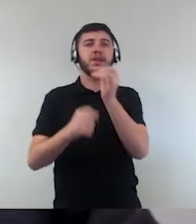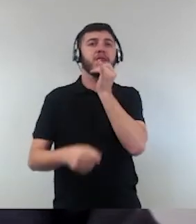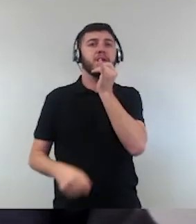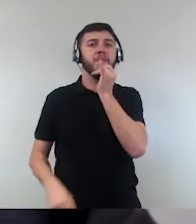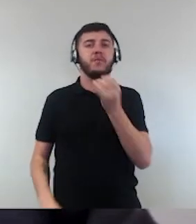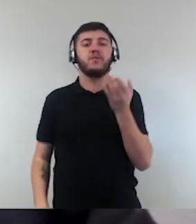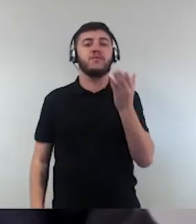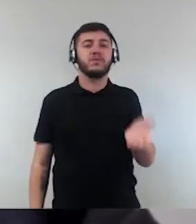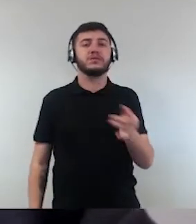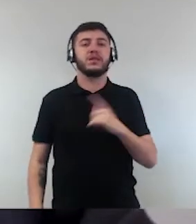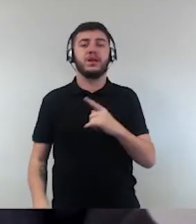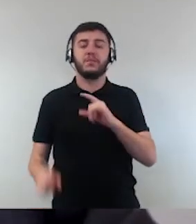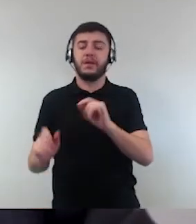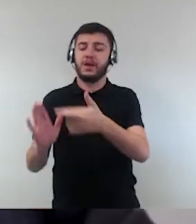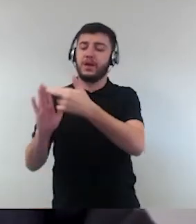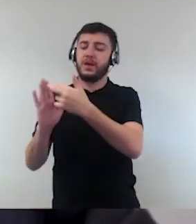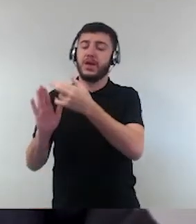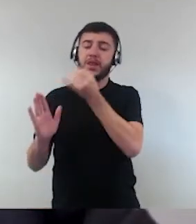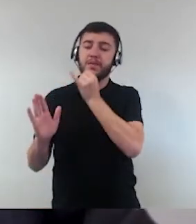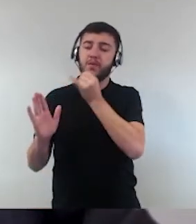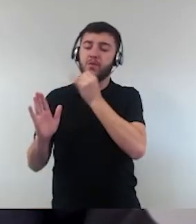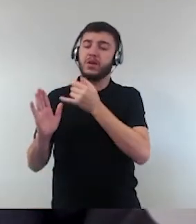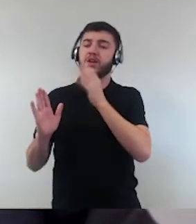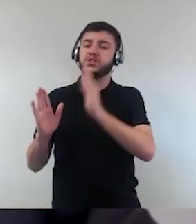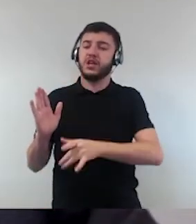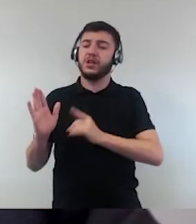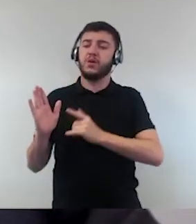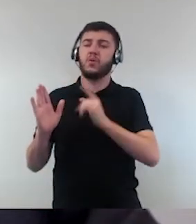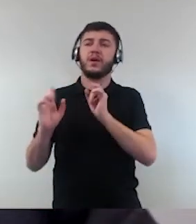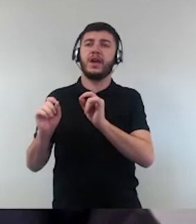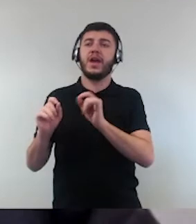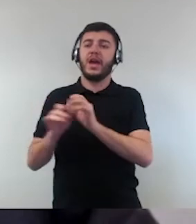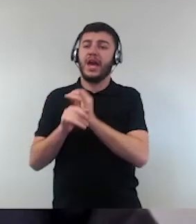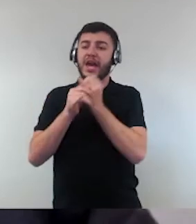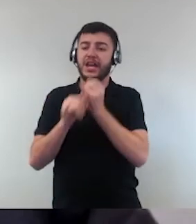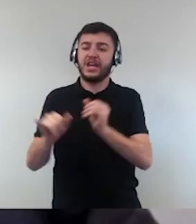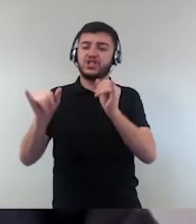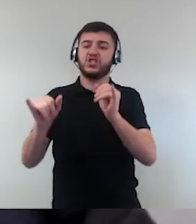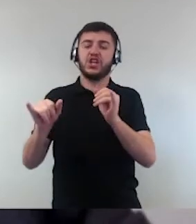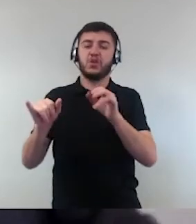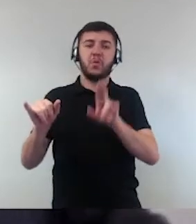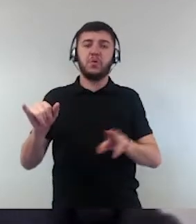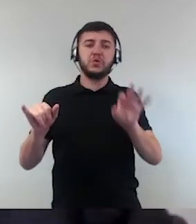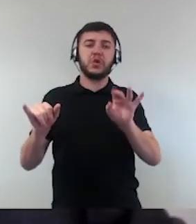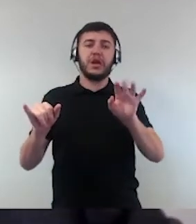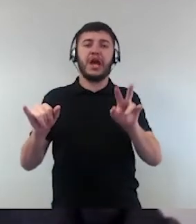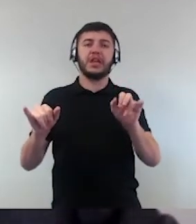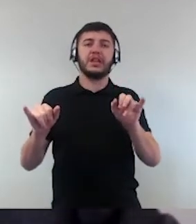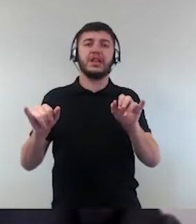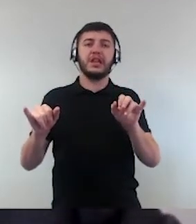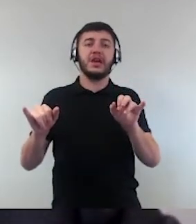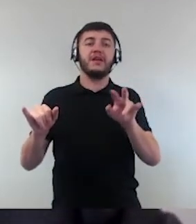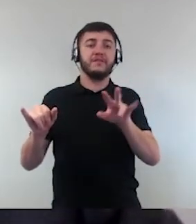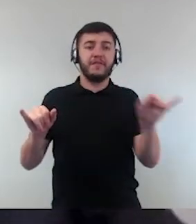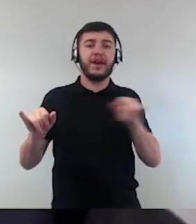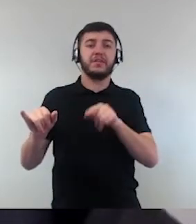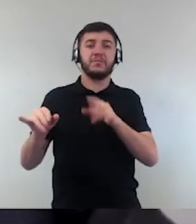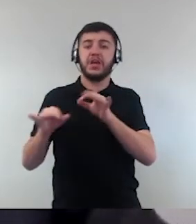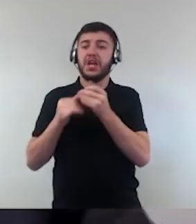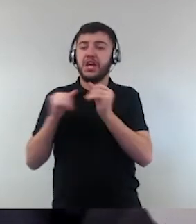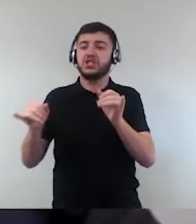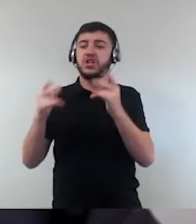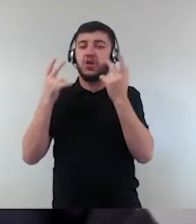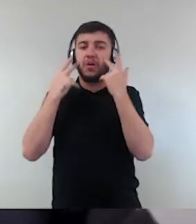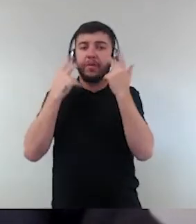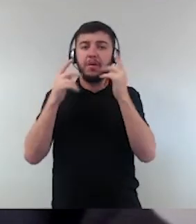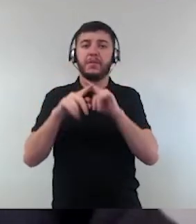uma energia, você não consumiu, você vai ficar, então, com excesso de energia. O que vai acontecer? Essa energia está registrada pelo